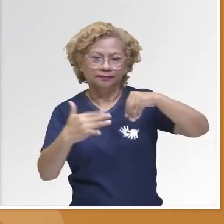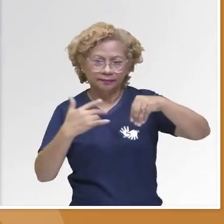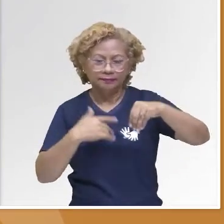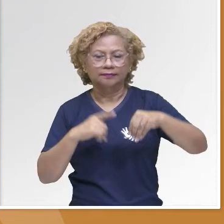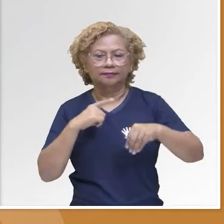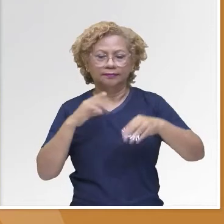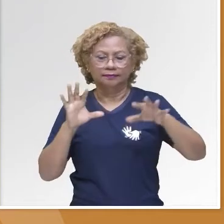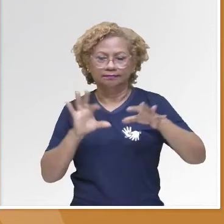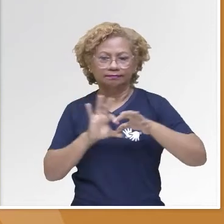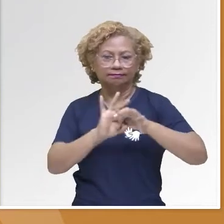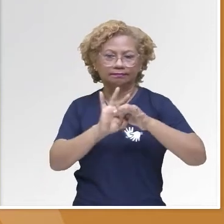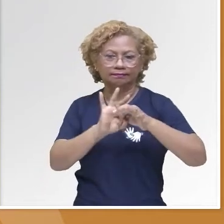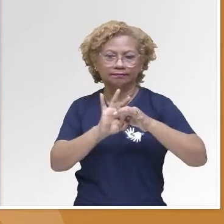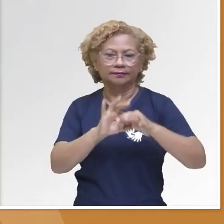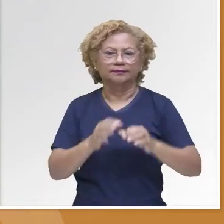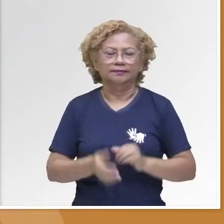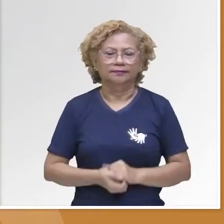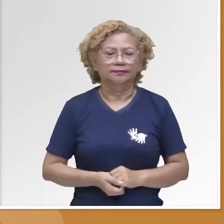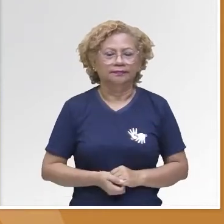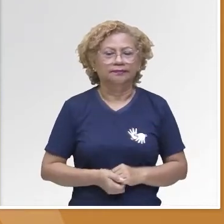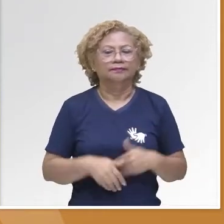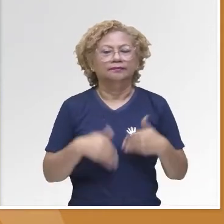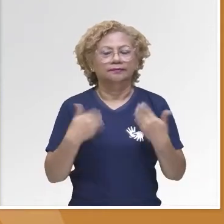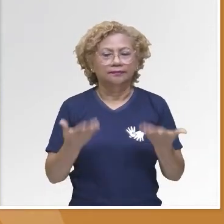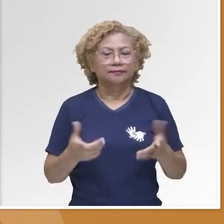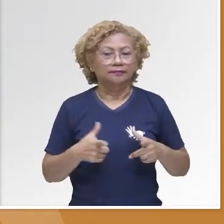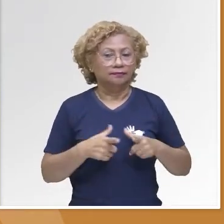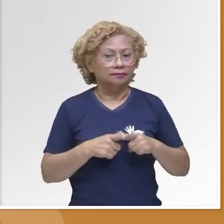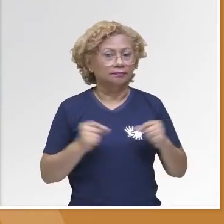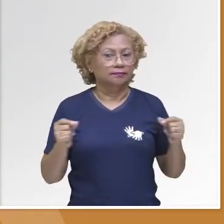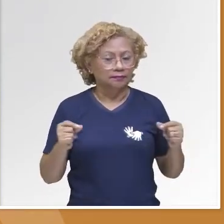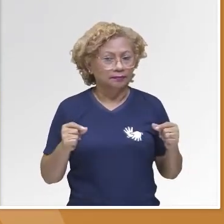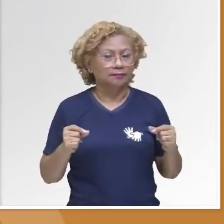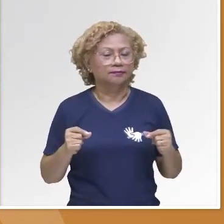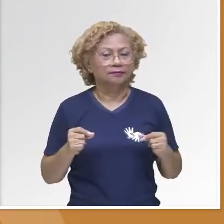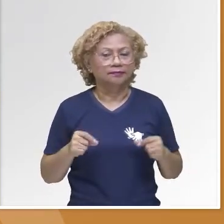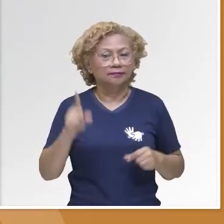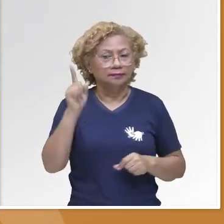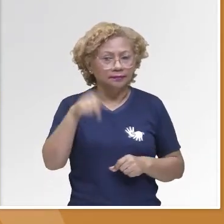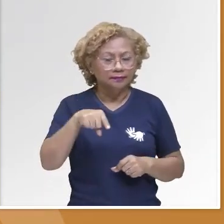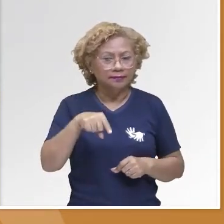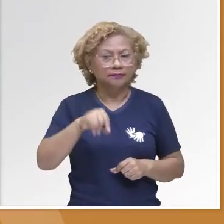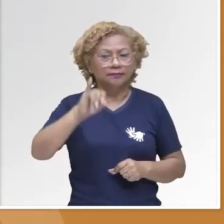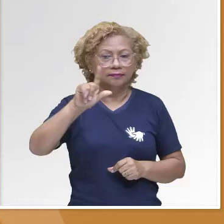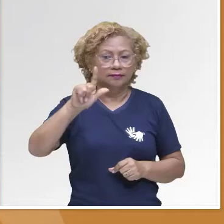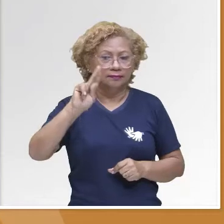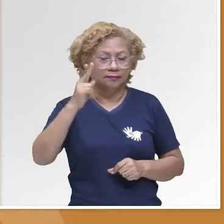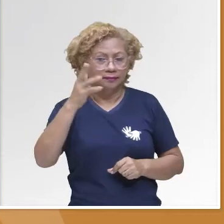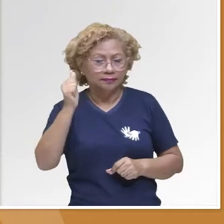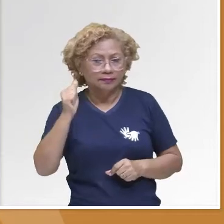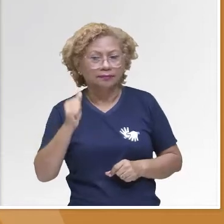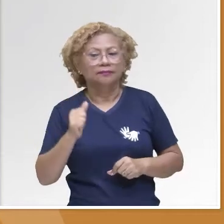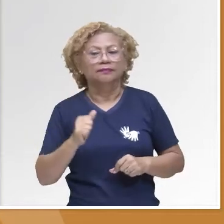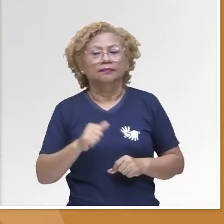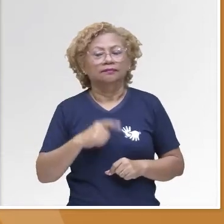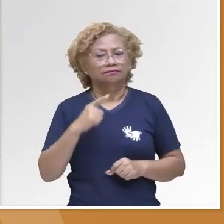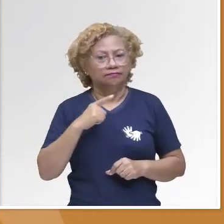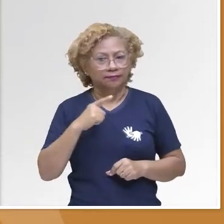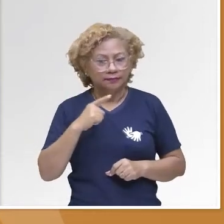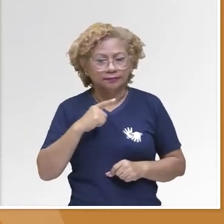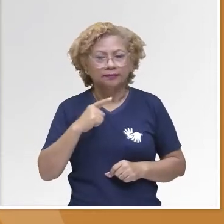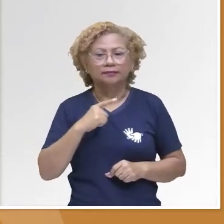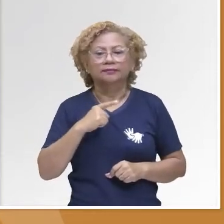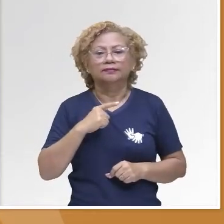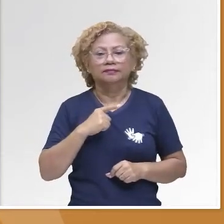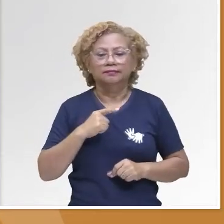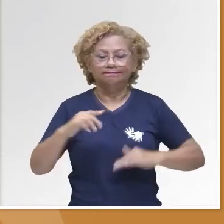abrangente, tá? Vale lembrar que o Japão ele está numa ilha denominada, né, Círculo do Fogo, onde tem ali os